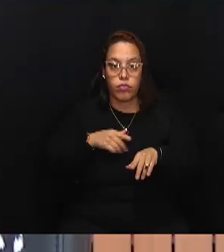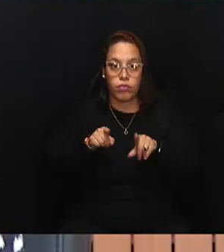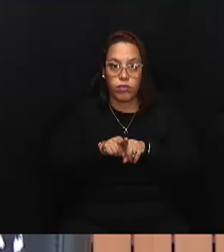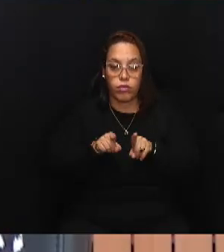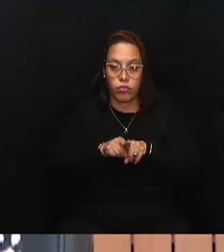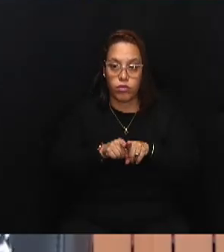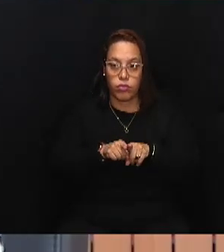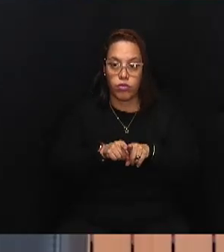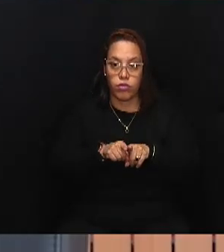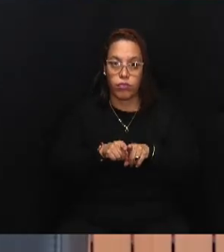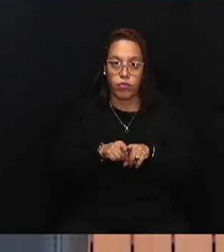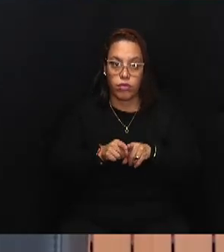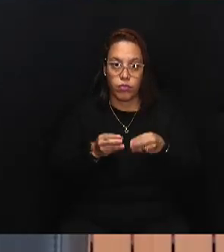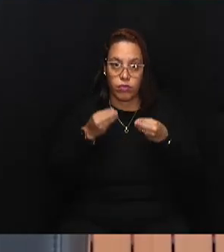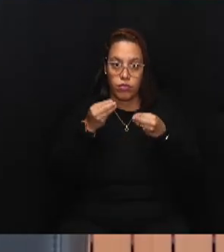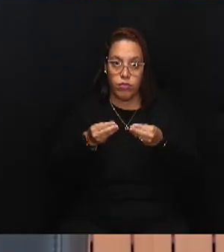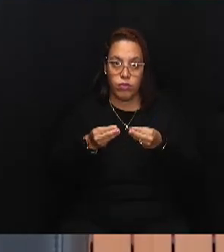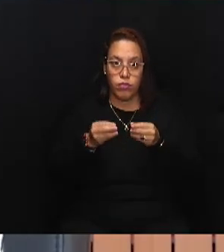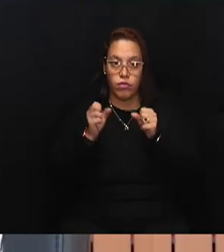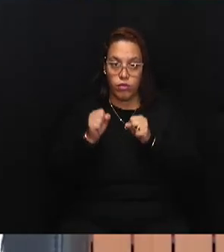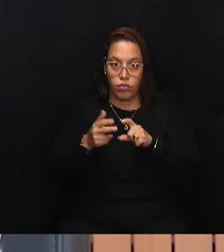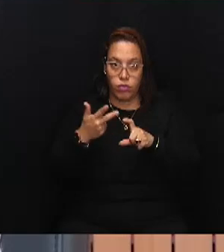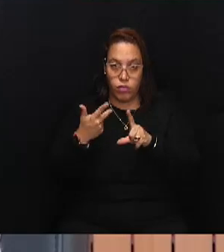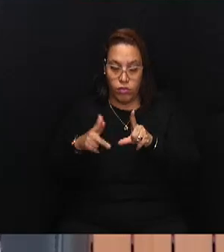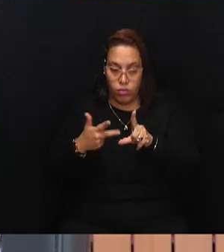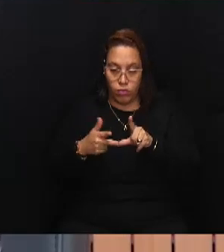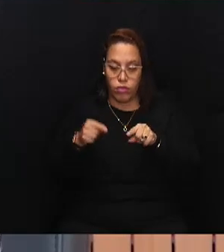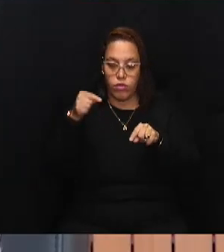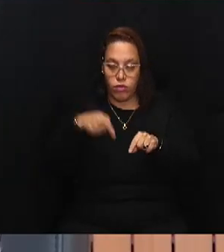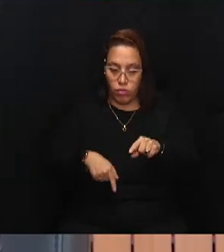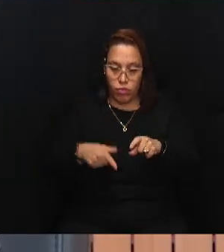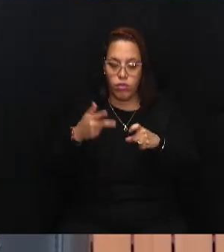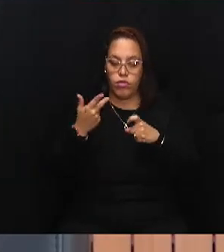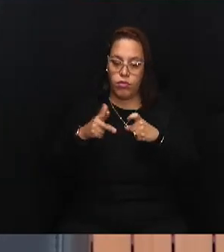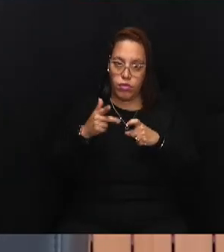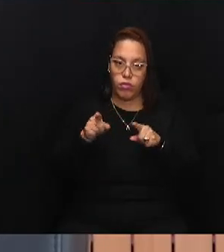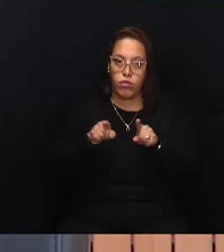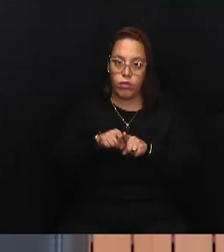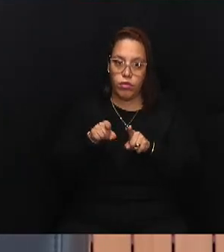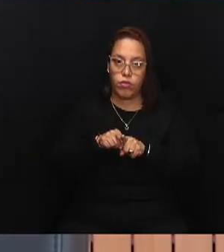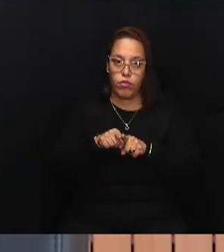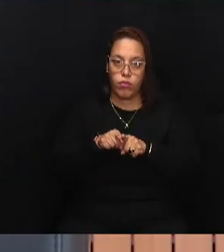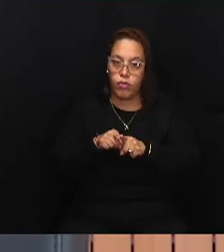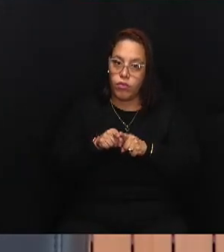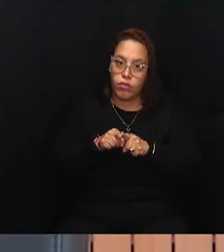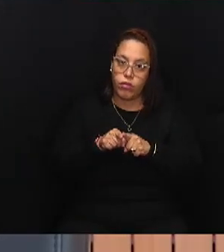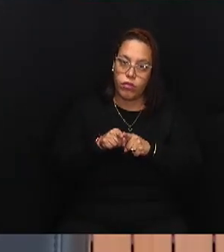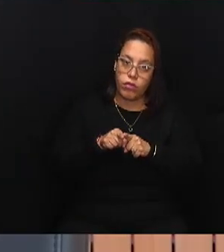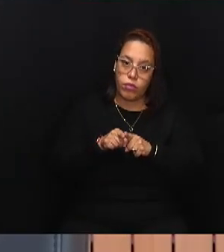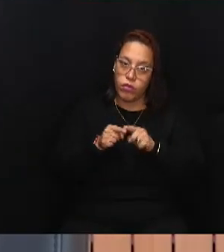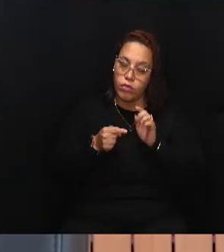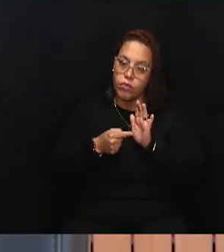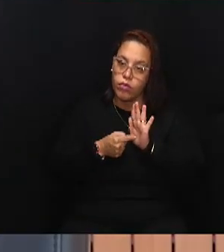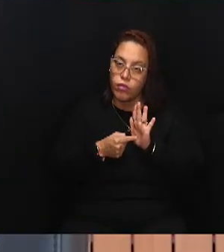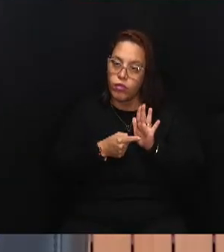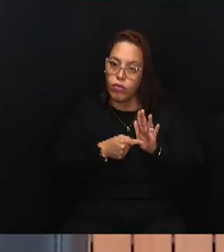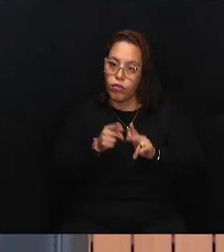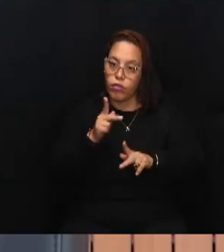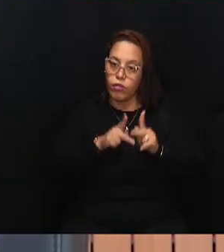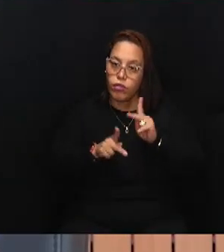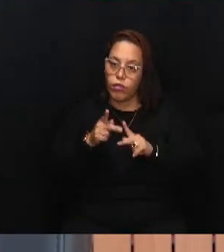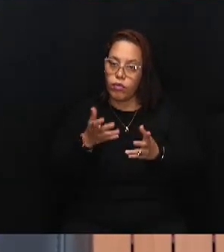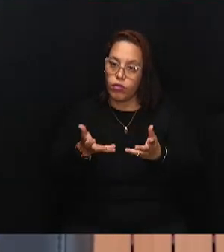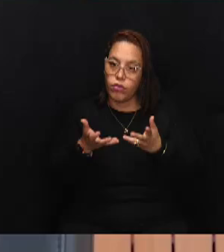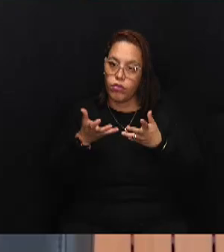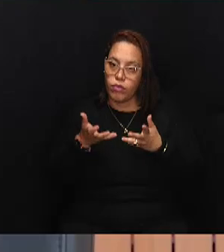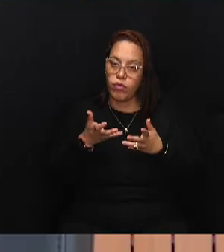gente vai estar fazendo essa entrega tanto para o Poder Executivo, mas também aqui para o Poder Legislativo, né? E isso é uma amostra do que a população está